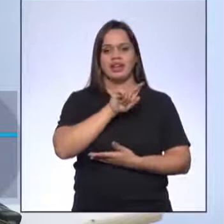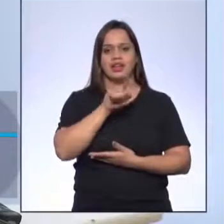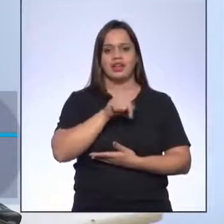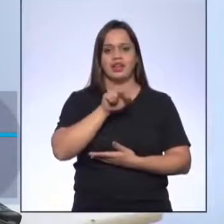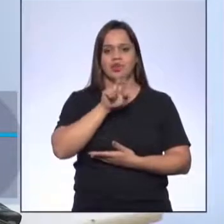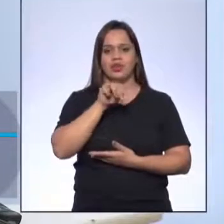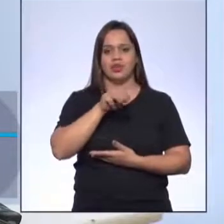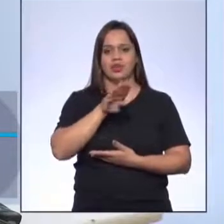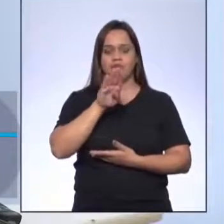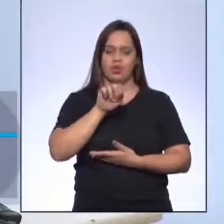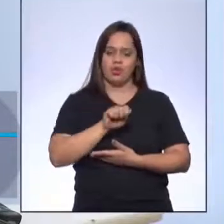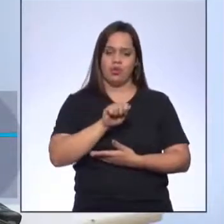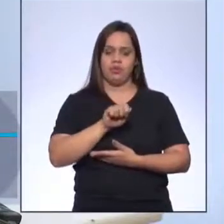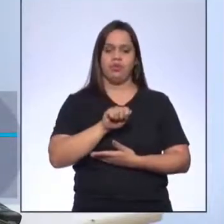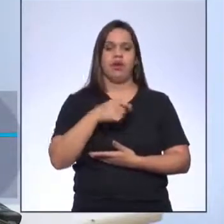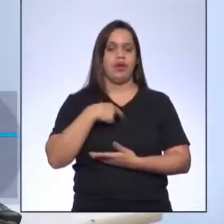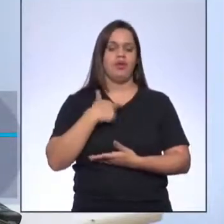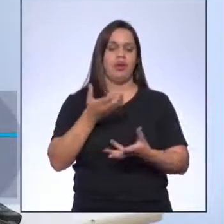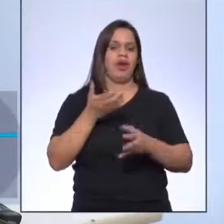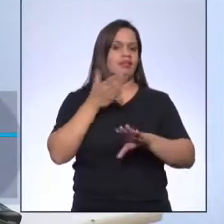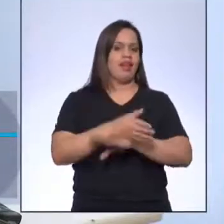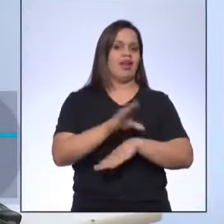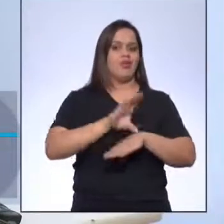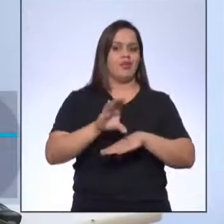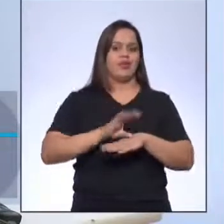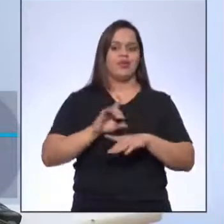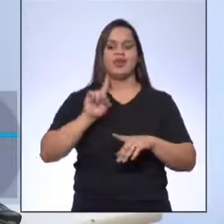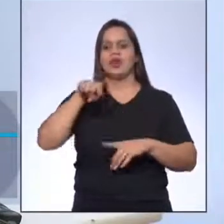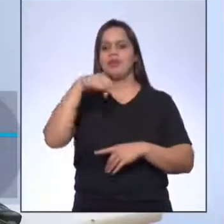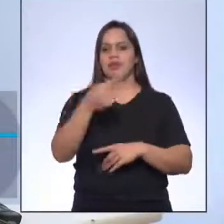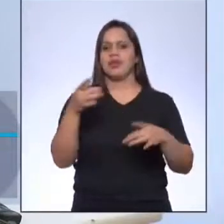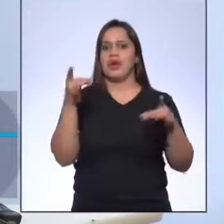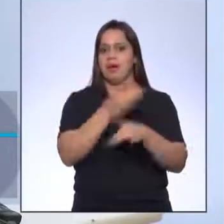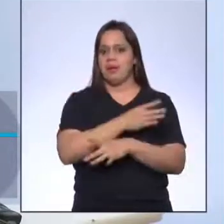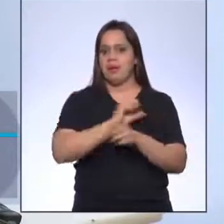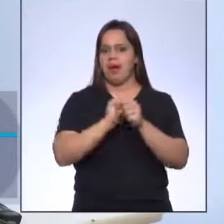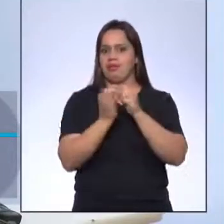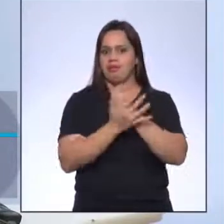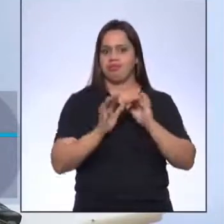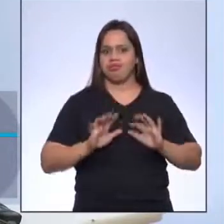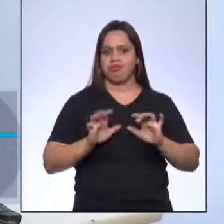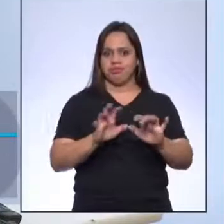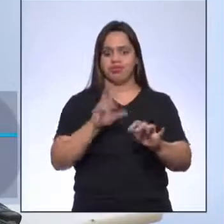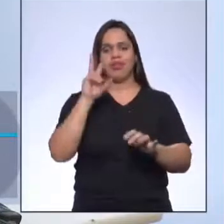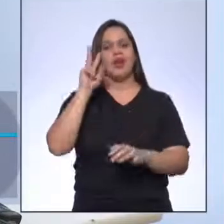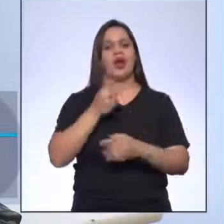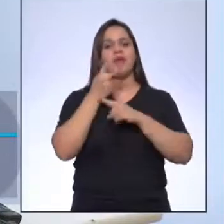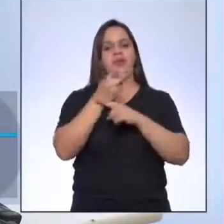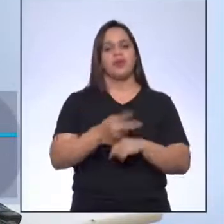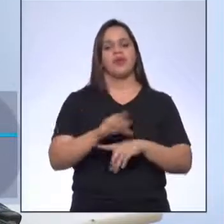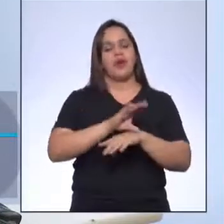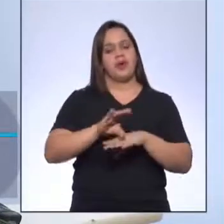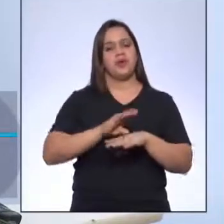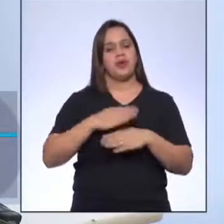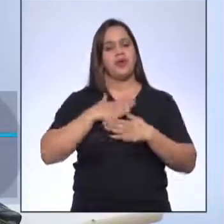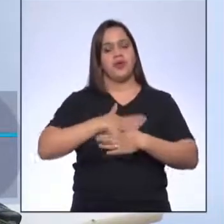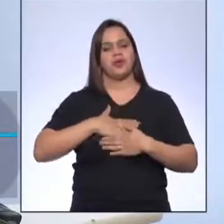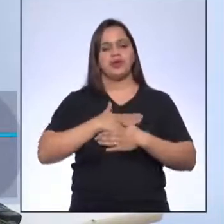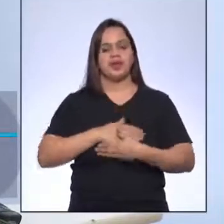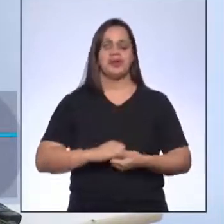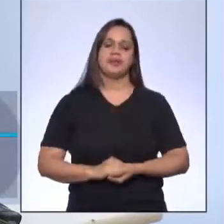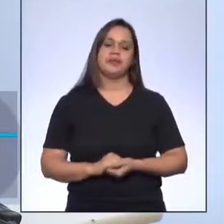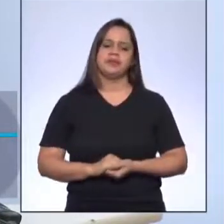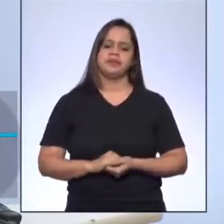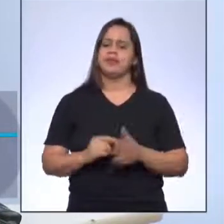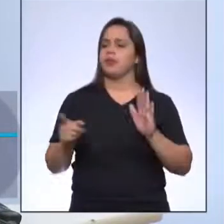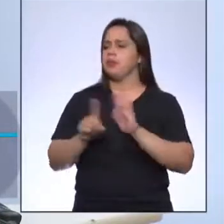entrar em um curso. Assim que acabar a pandemia, eu espero poder procurar um curso. Eu gostei bastante. Professora, quer complementar mais